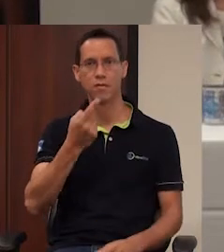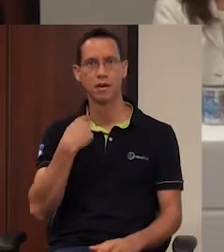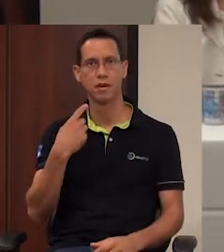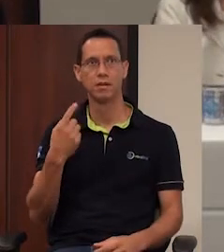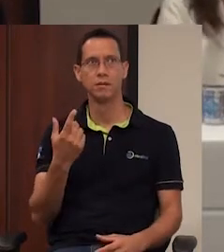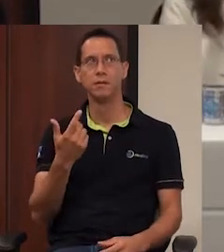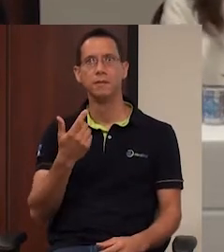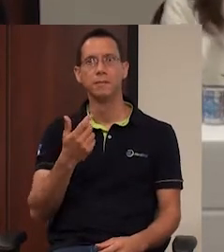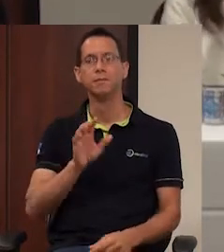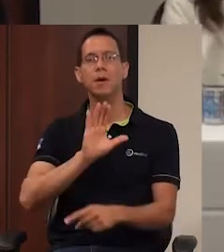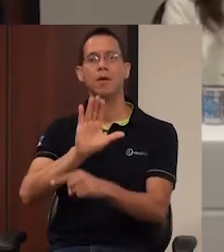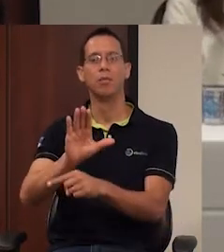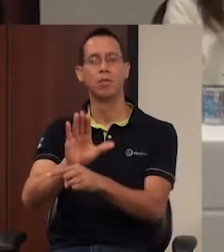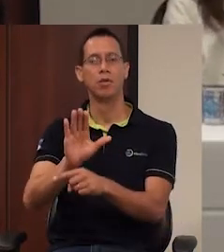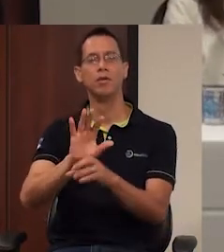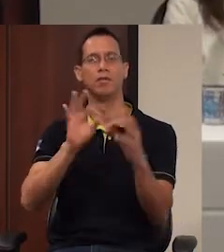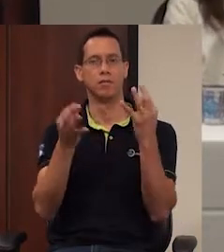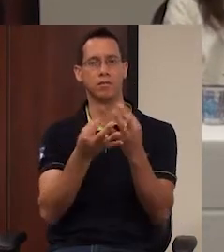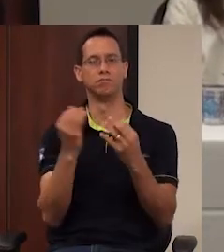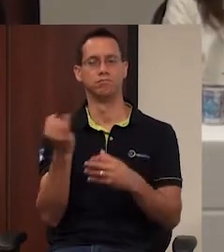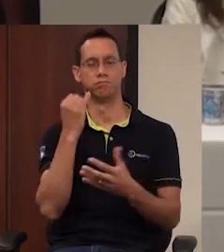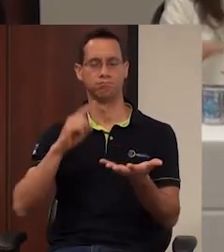provido pelas famílias.